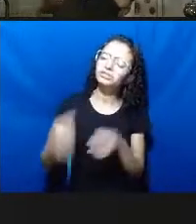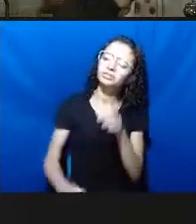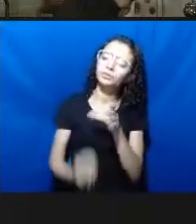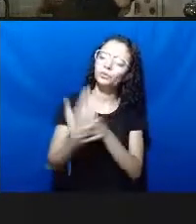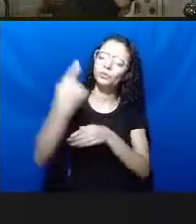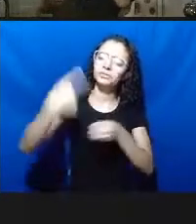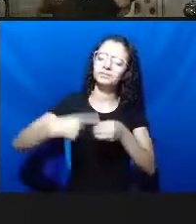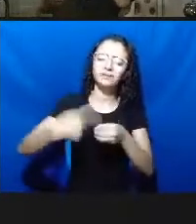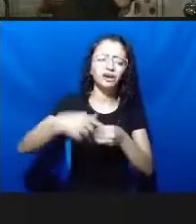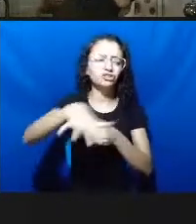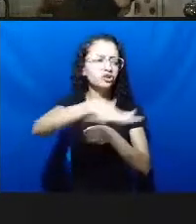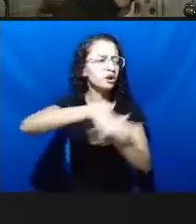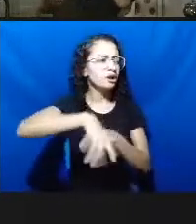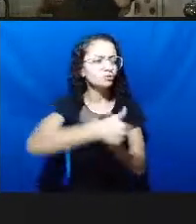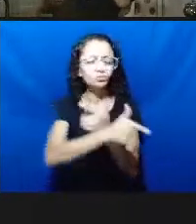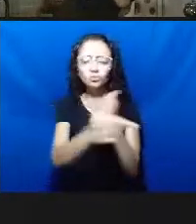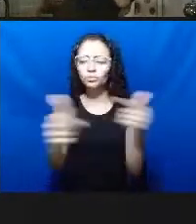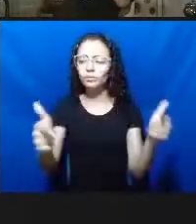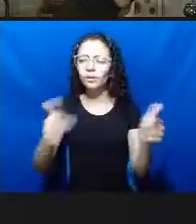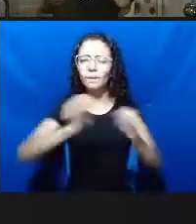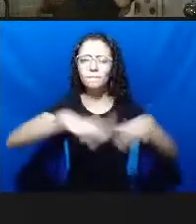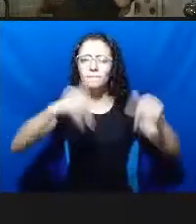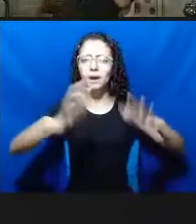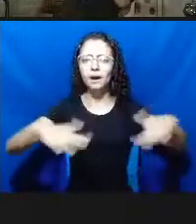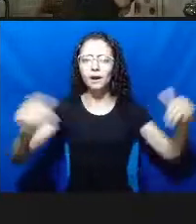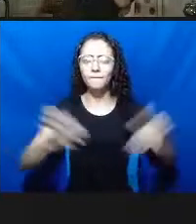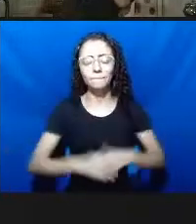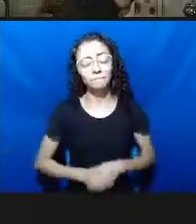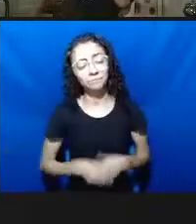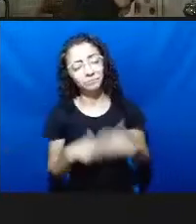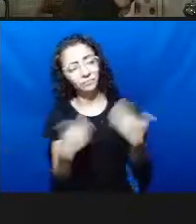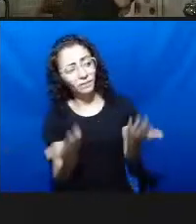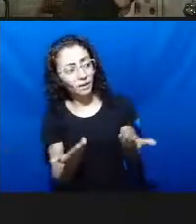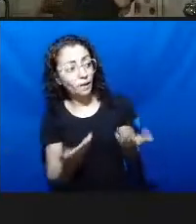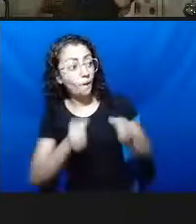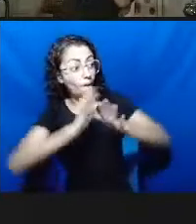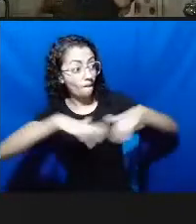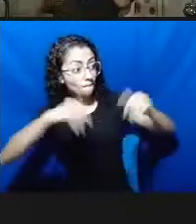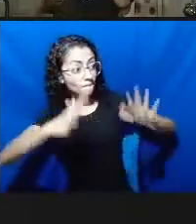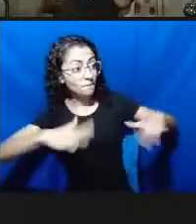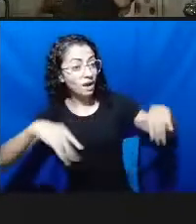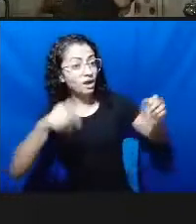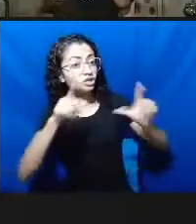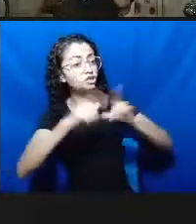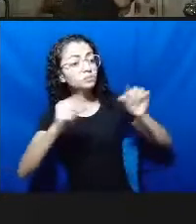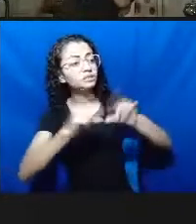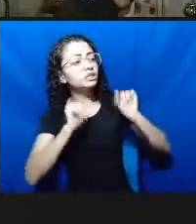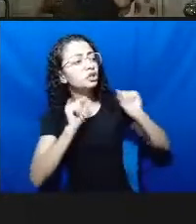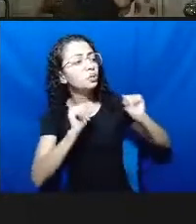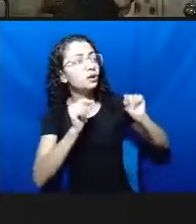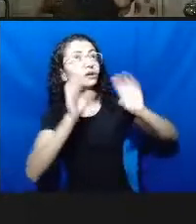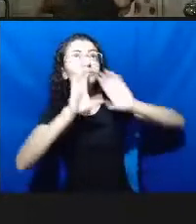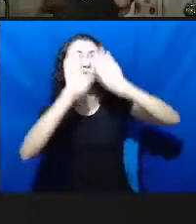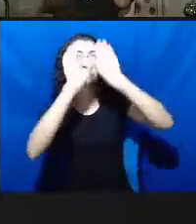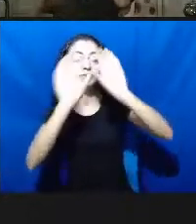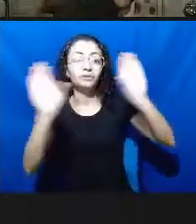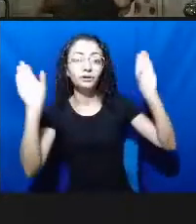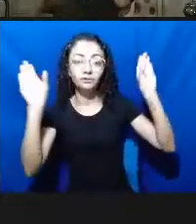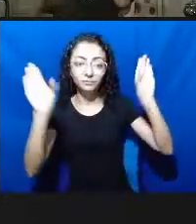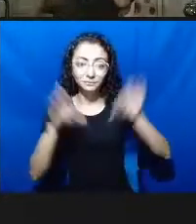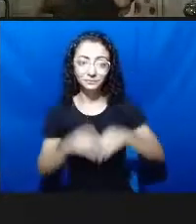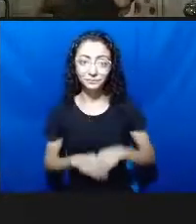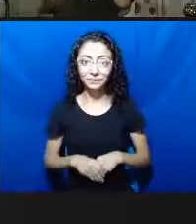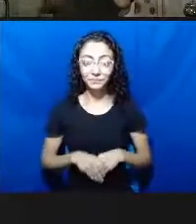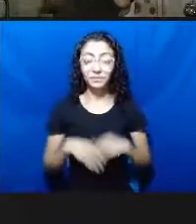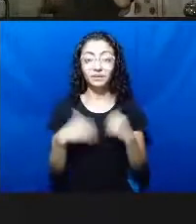respondeu, não, o mar de Brasília é o céu. E Lúcio Costa tinha um projeto muito incrível